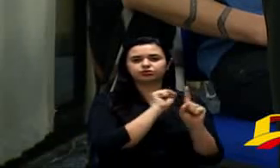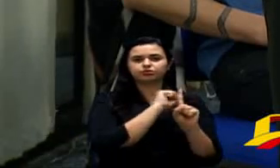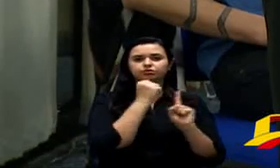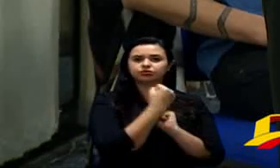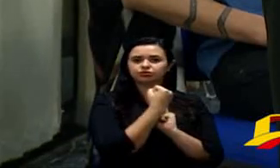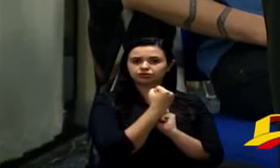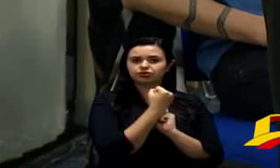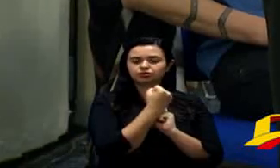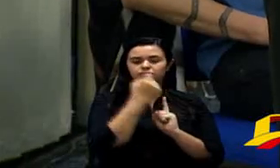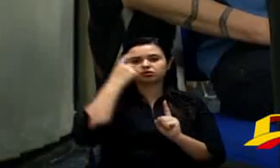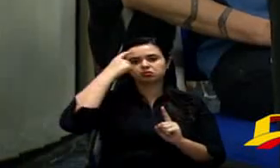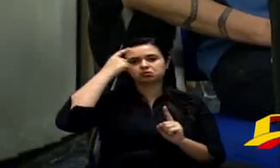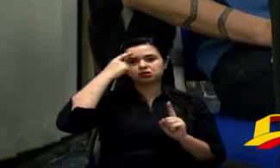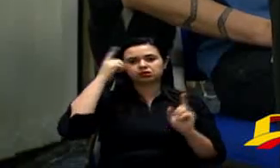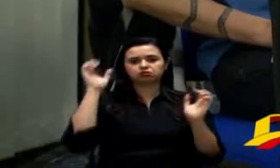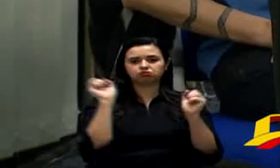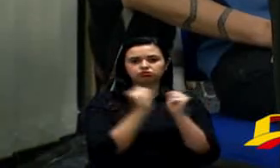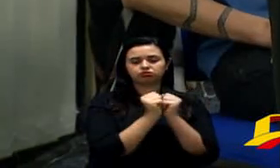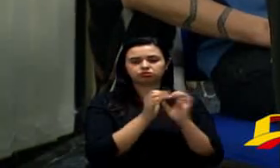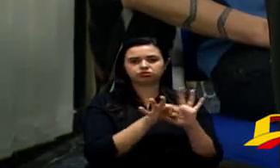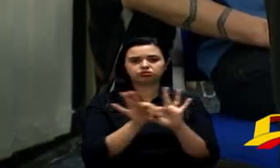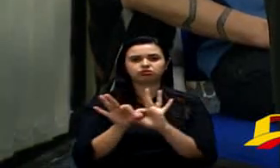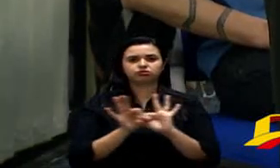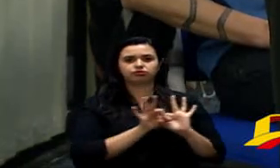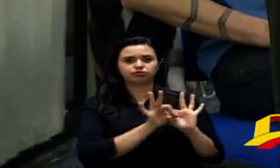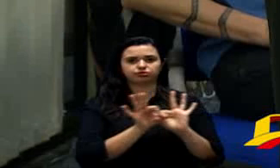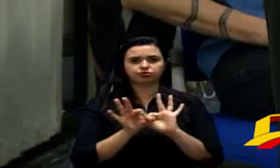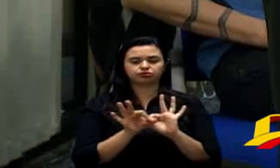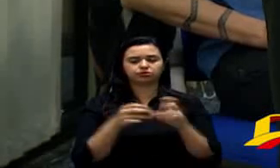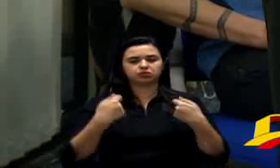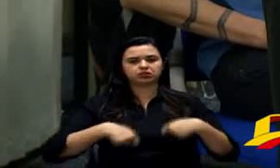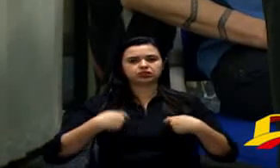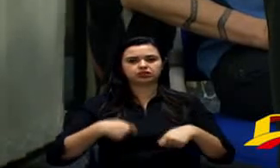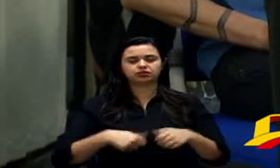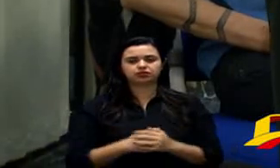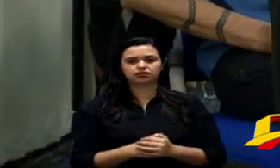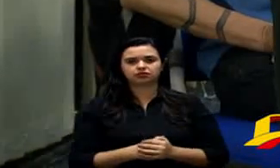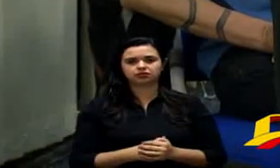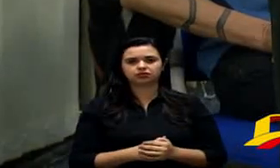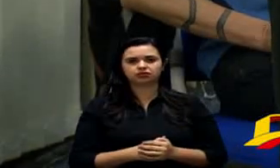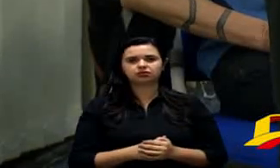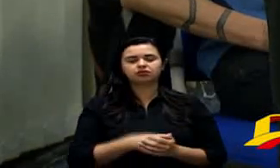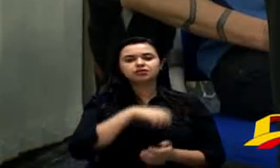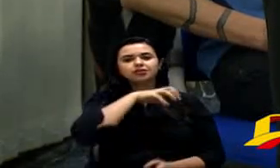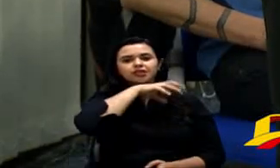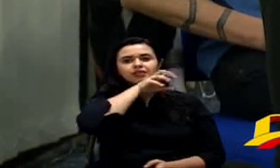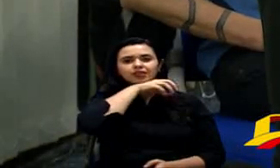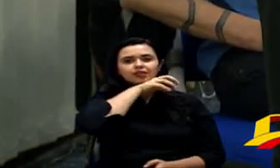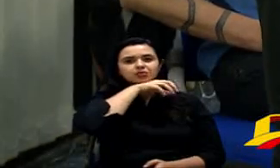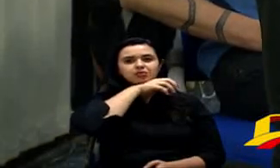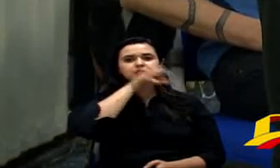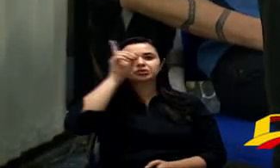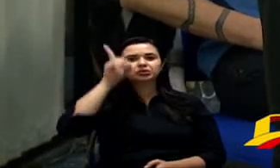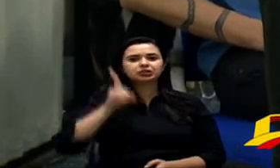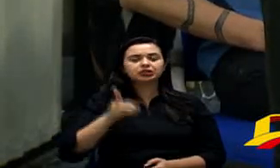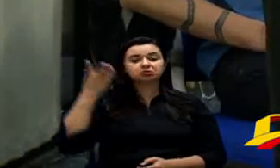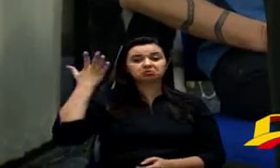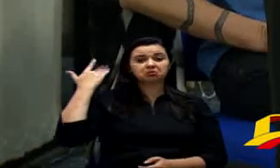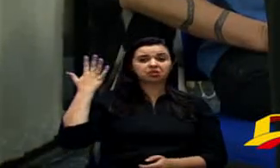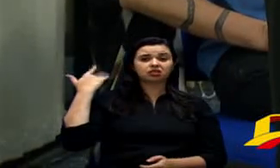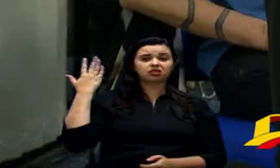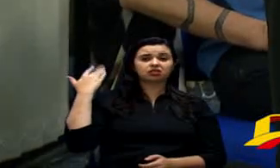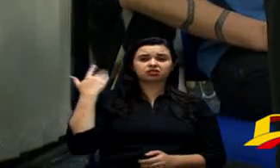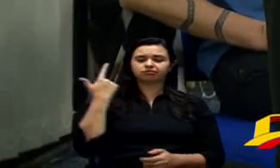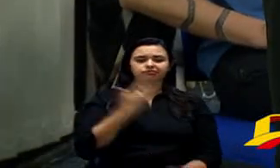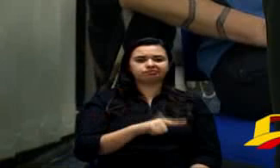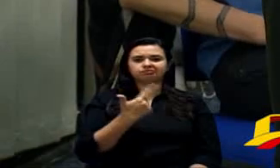evolução, né, dos costumes e tudo. E é um caminho sem volta. O direito ao animal antigamente nem era cogitado, não é